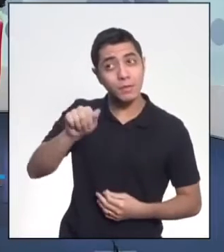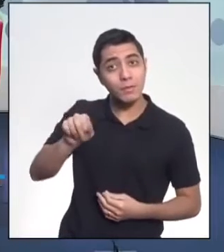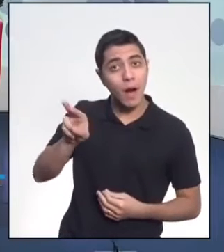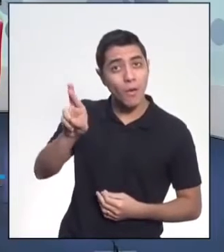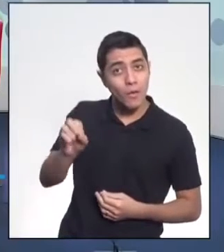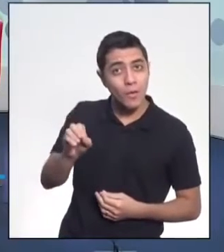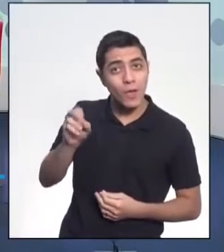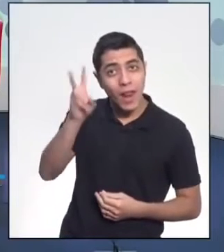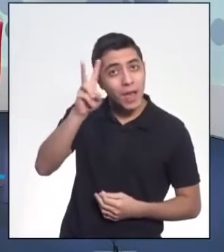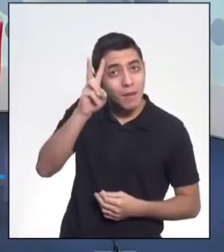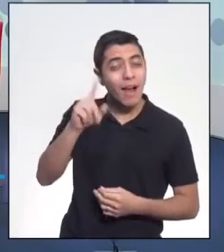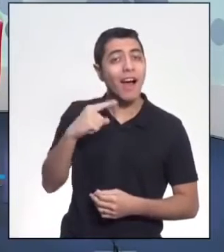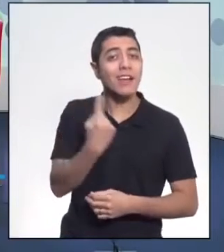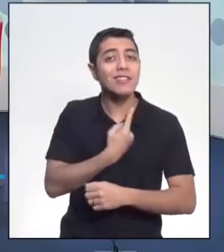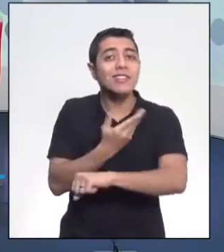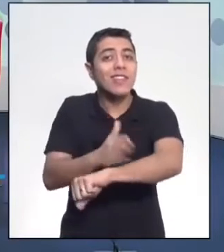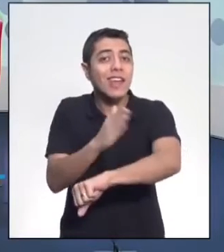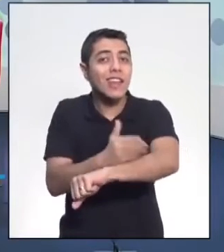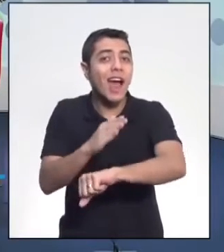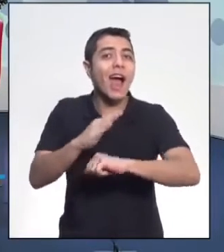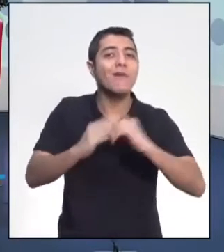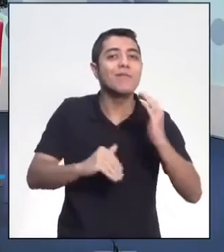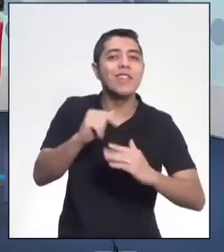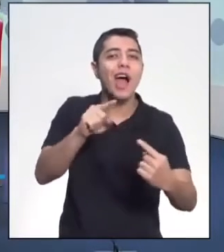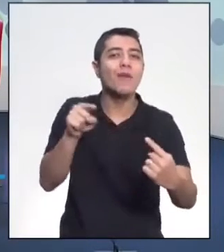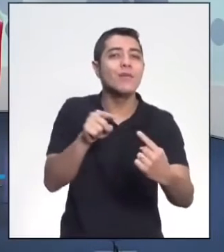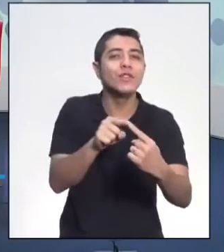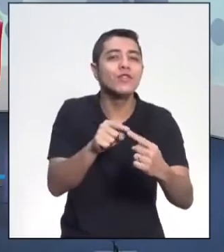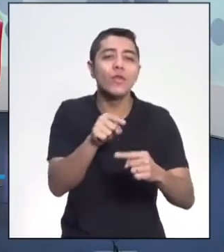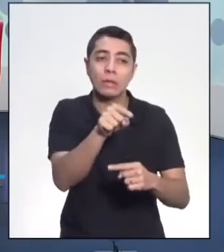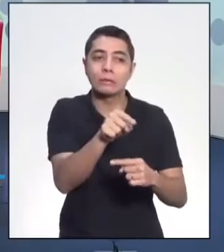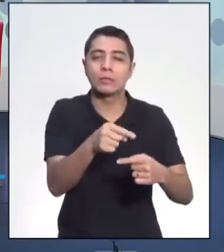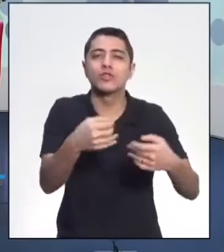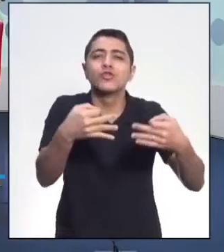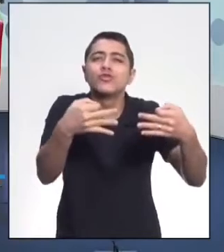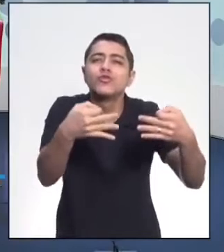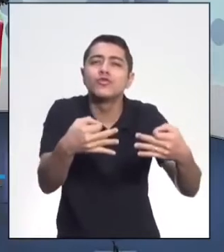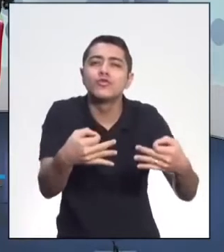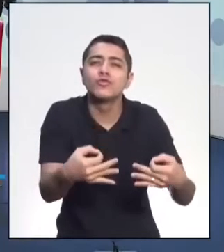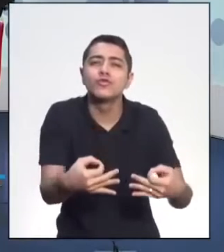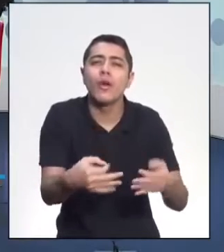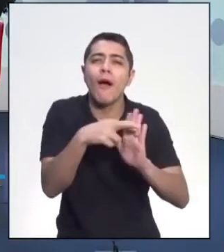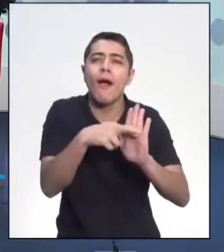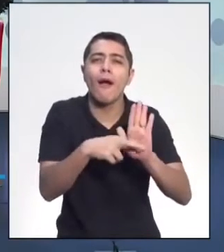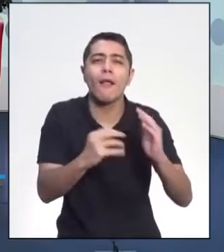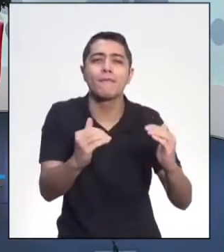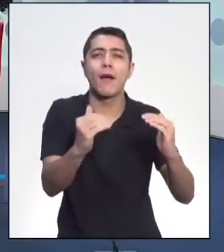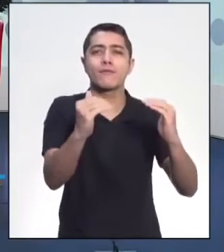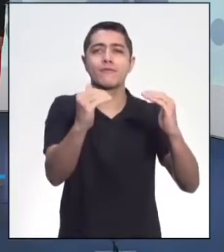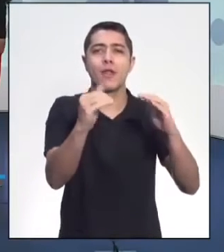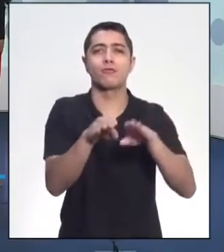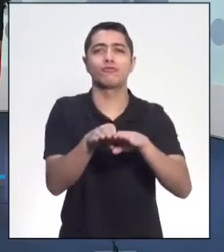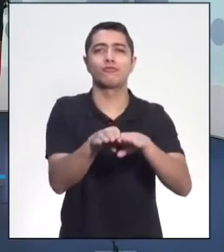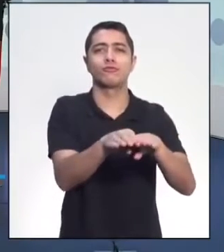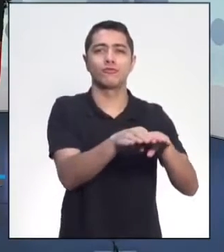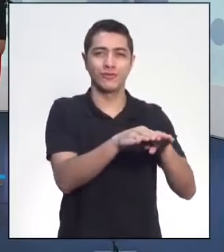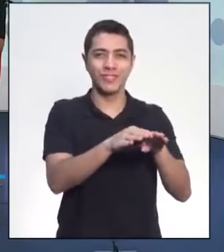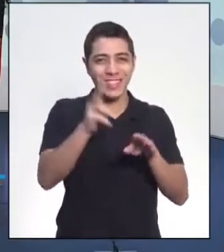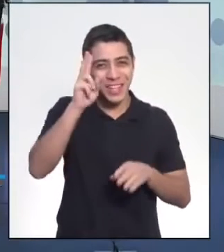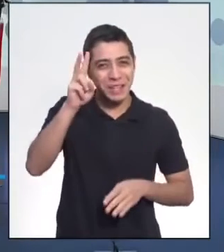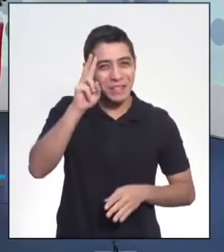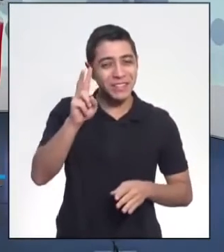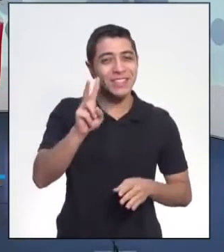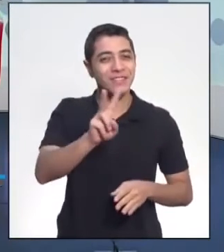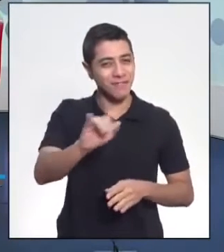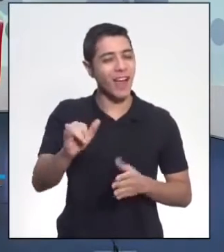habilidade queridinha, não é? Quando a gente fala de norma padrão, Exato. situações de fala, todo professor Estudar adora. períodos, nossa, maravilhoso. Mas agora a